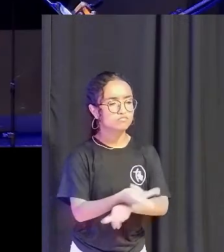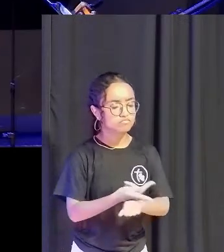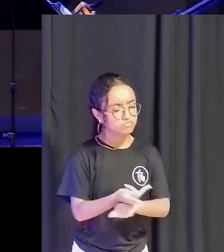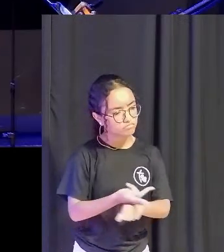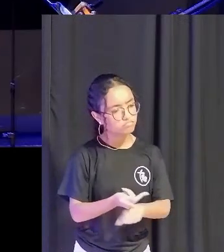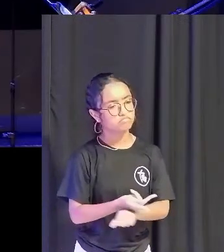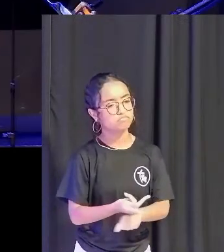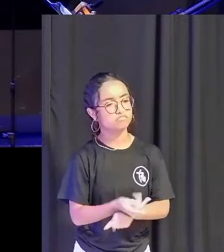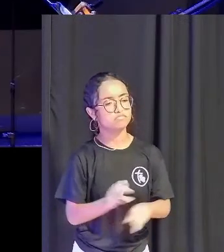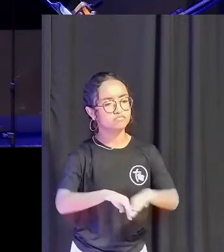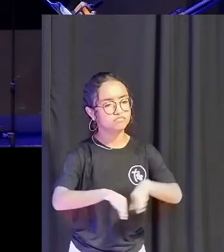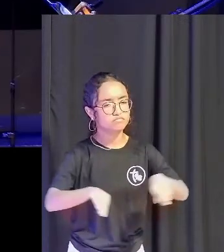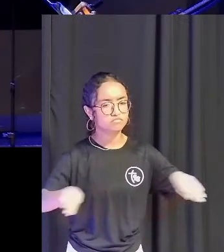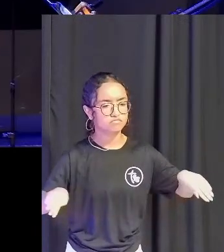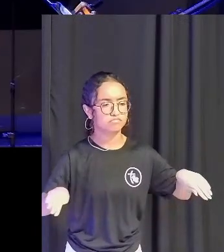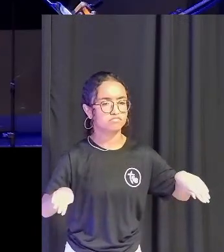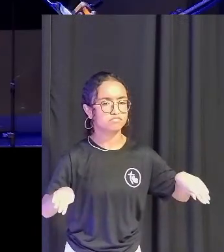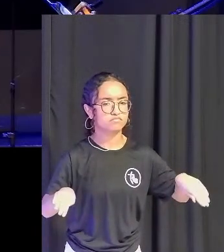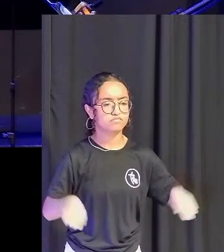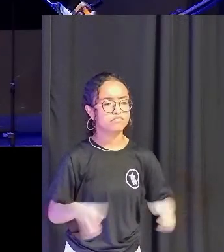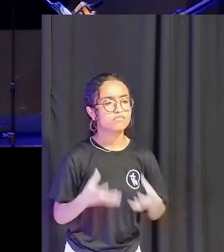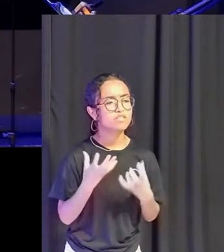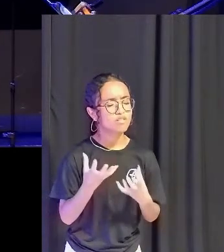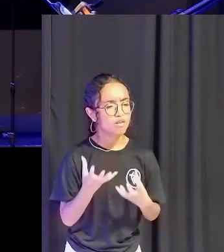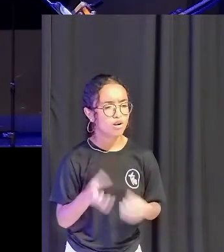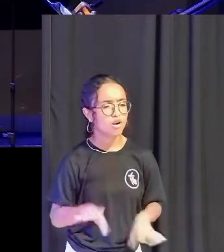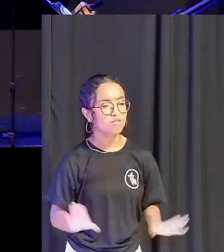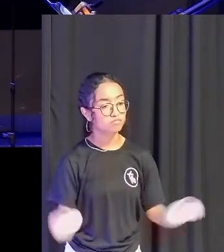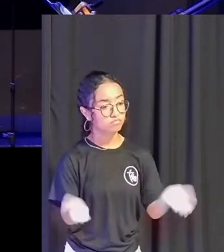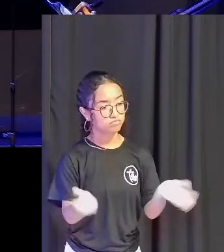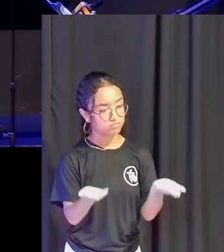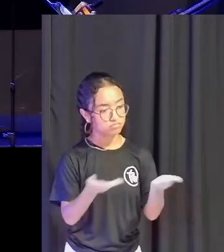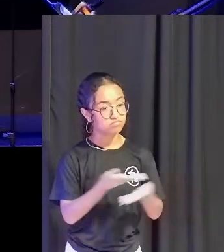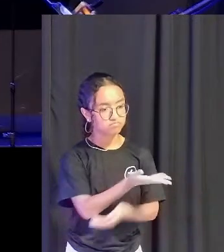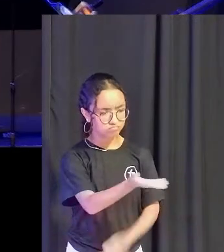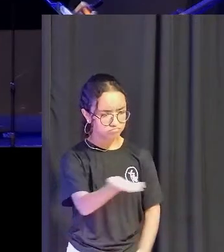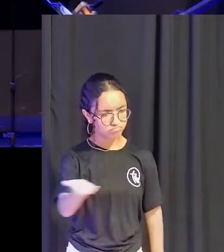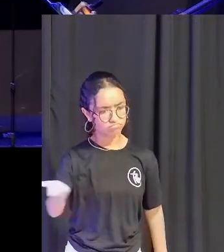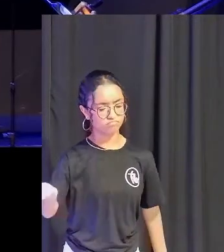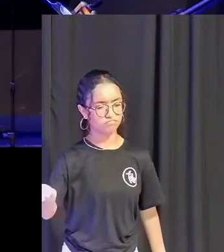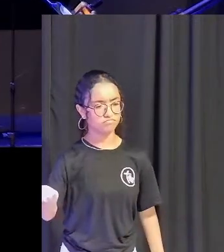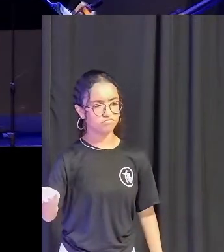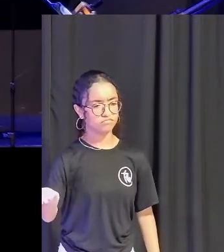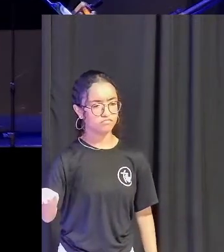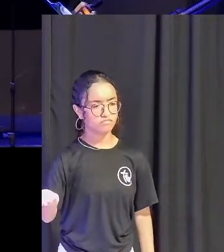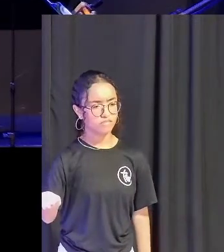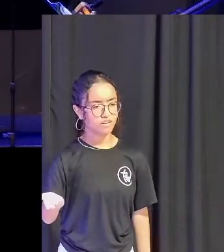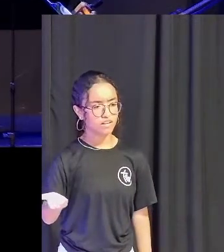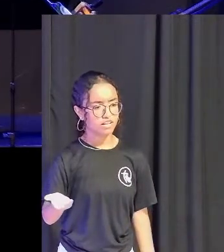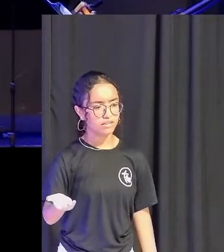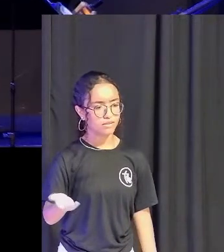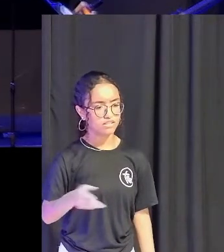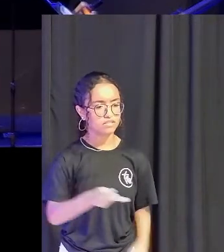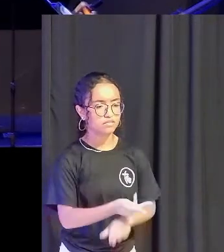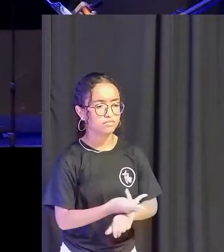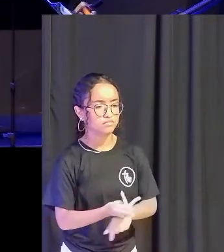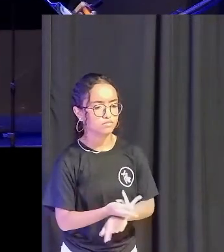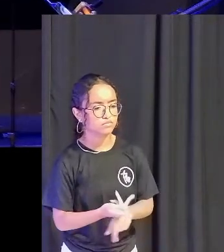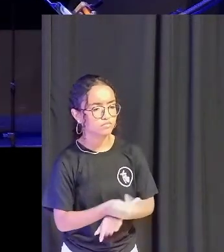somos tentados. Então, quero encorajar vocês hoje a não esperar a estar tentado para buscar um